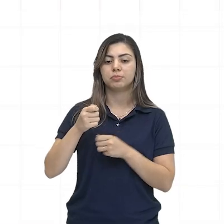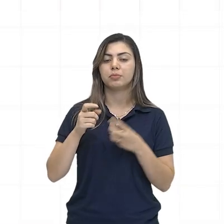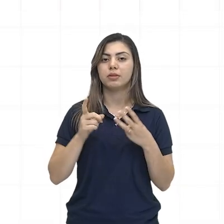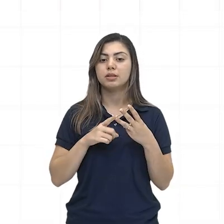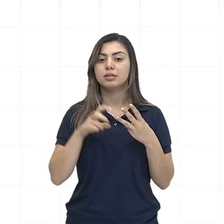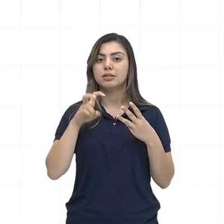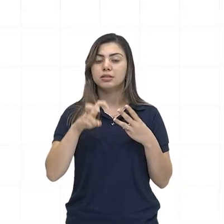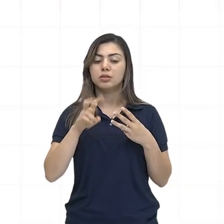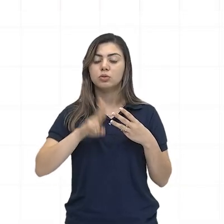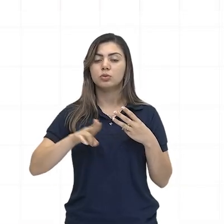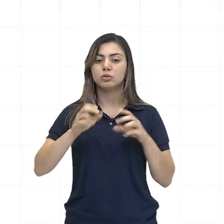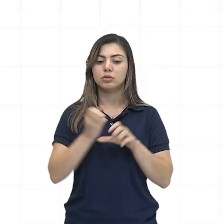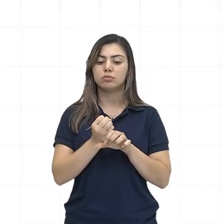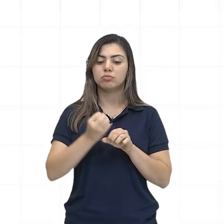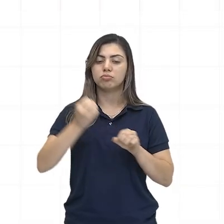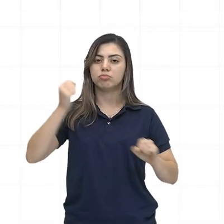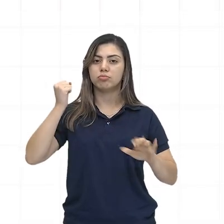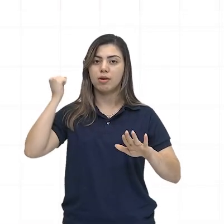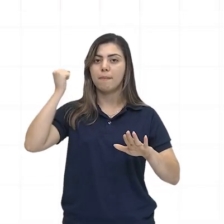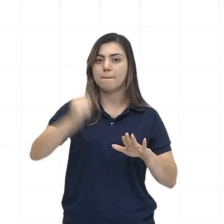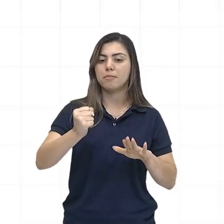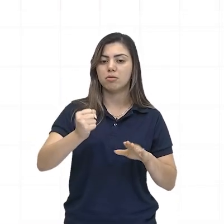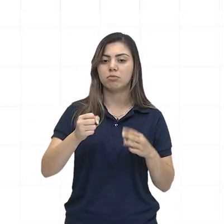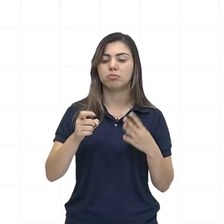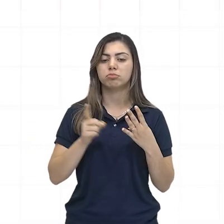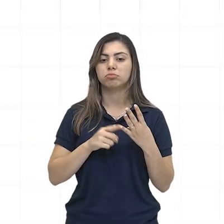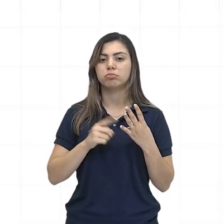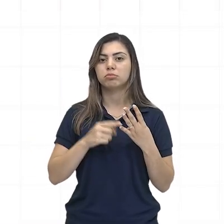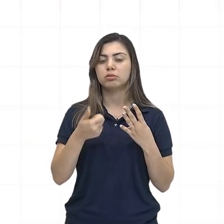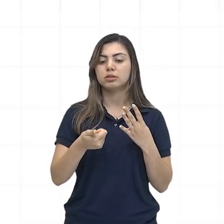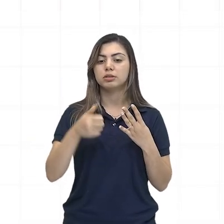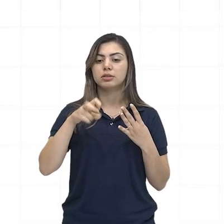5 com arpão e 15